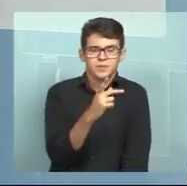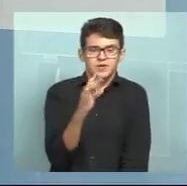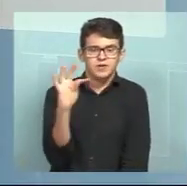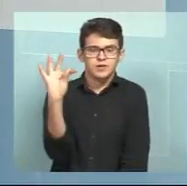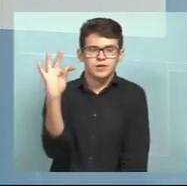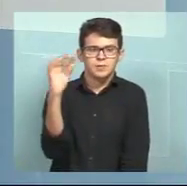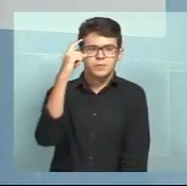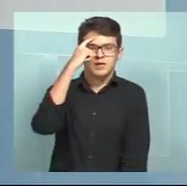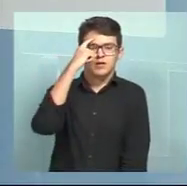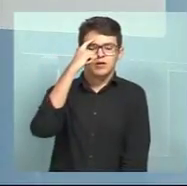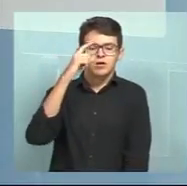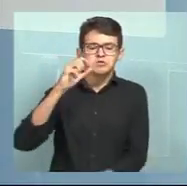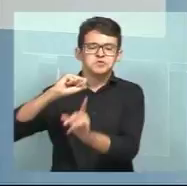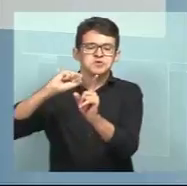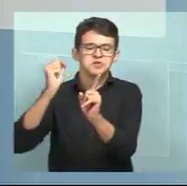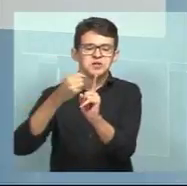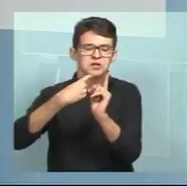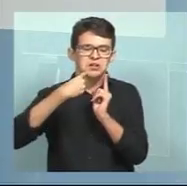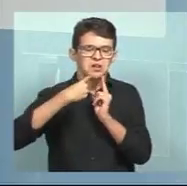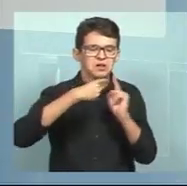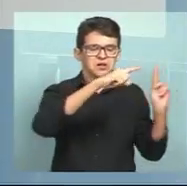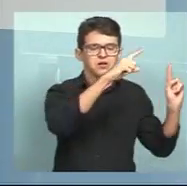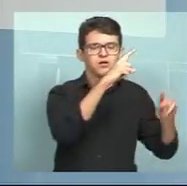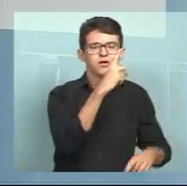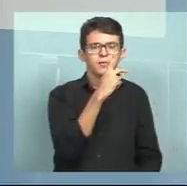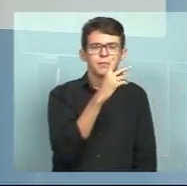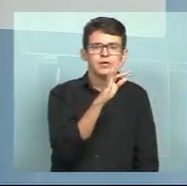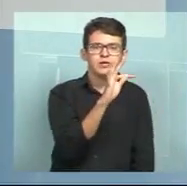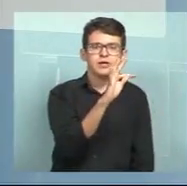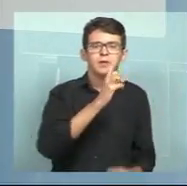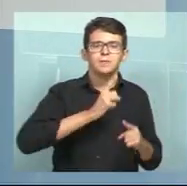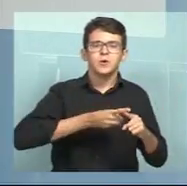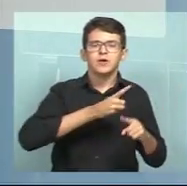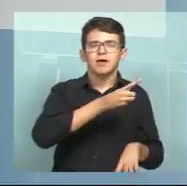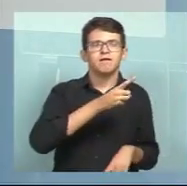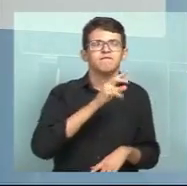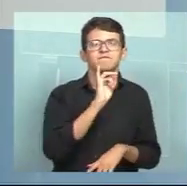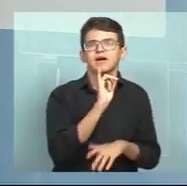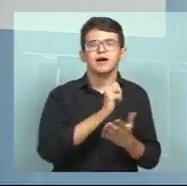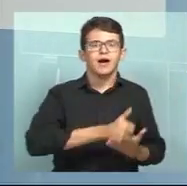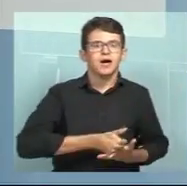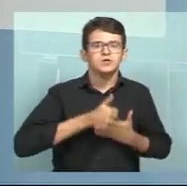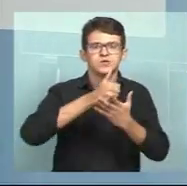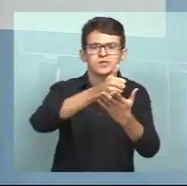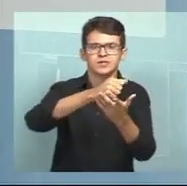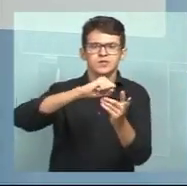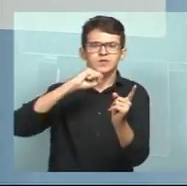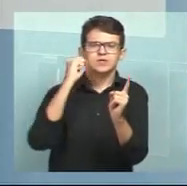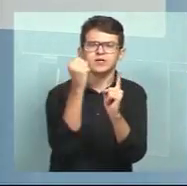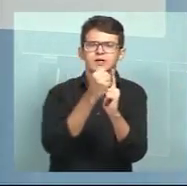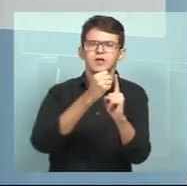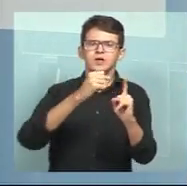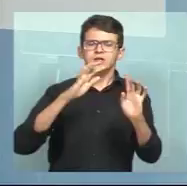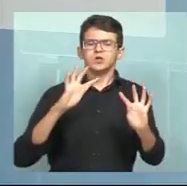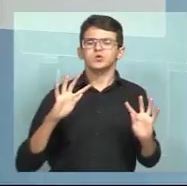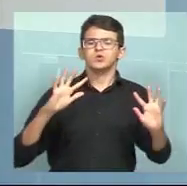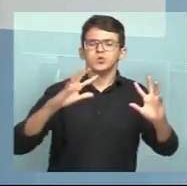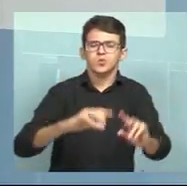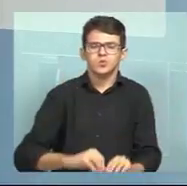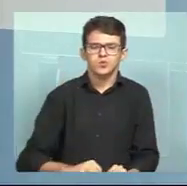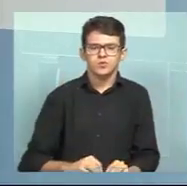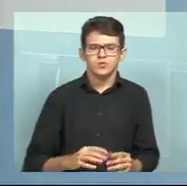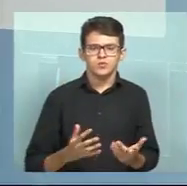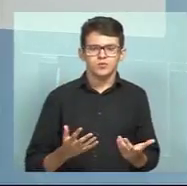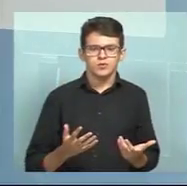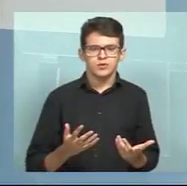mundo contra o Lula, porque o Lula é o homem que vai fazer o bem aos mais pobres e o resto do mundo não quer que se